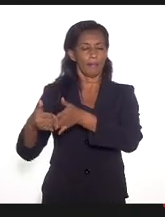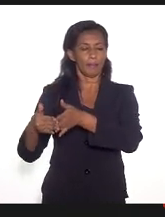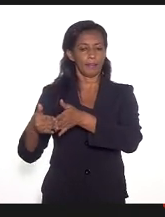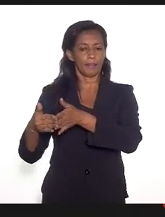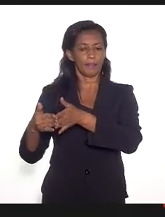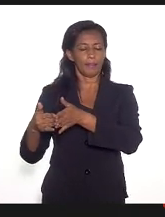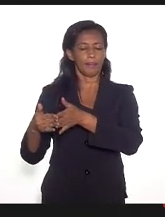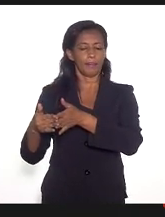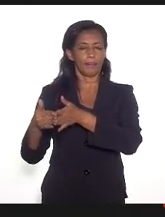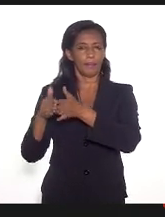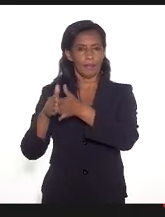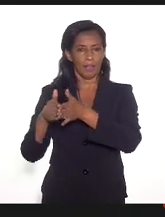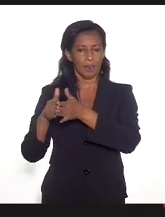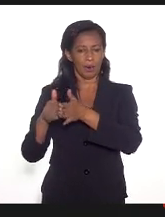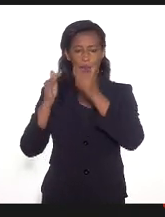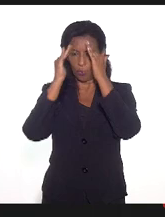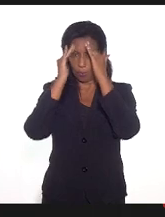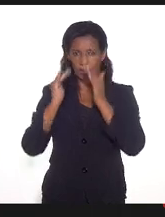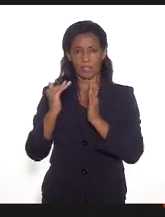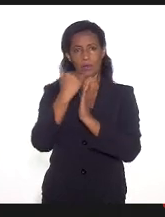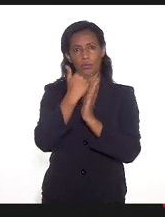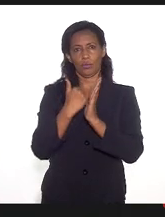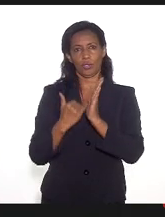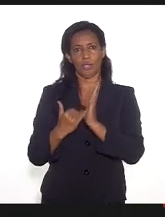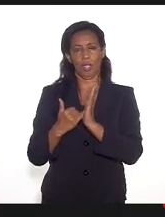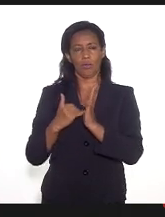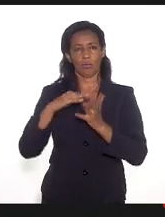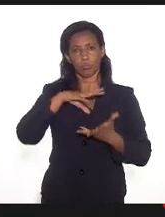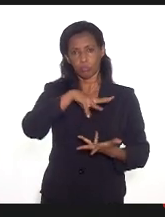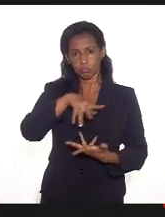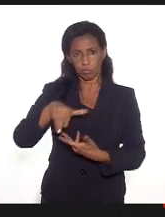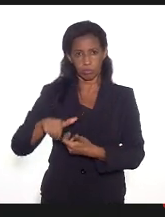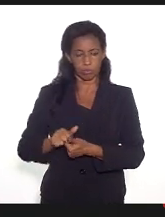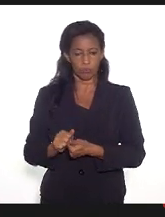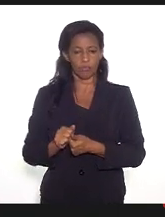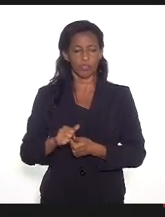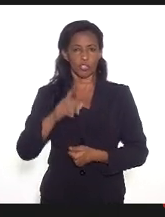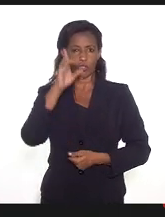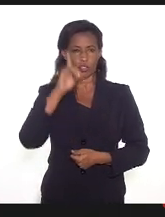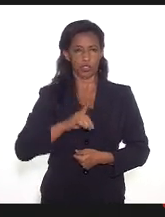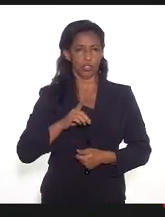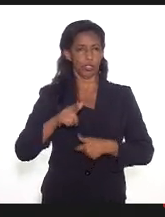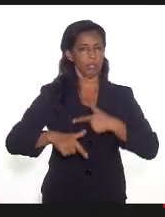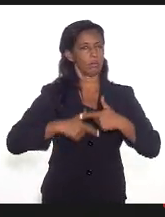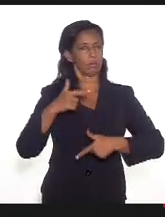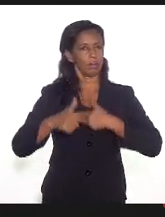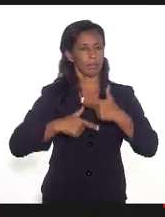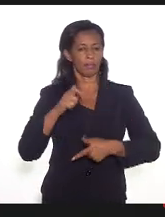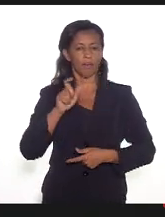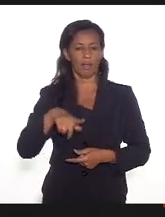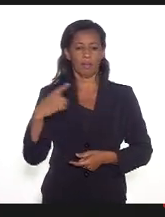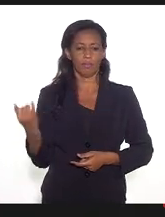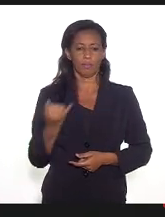quais sejam, mas obedecendo os critérios internacionais de direito trabalhista. Isso é muito